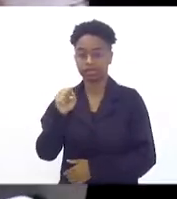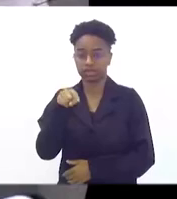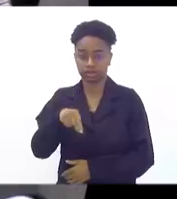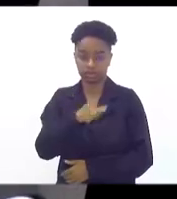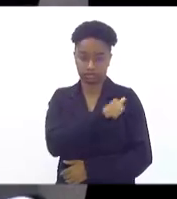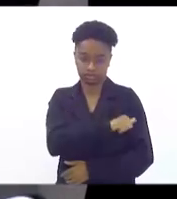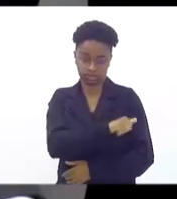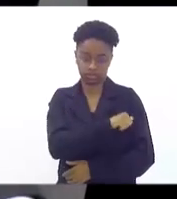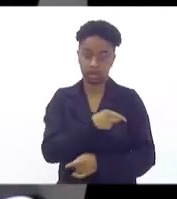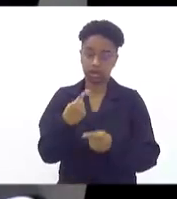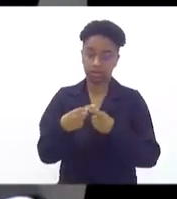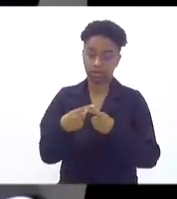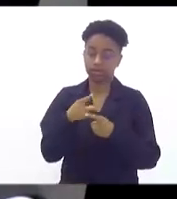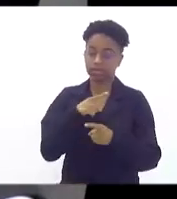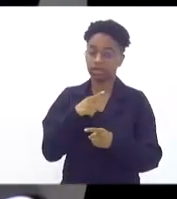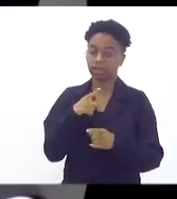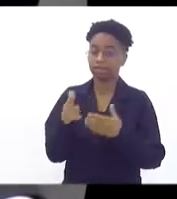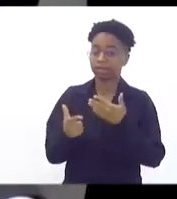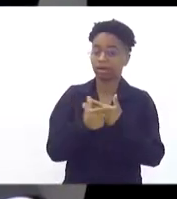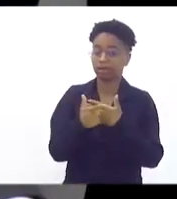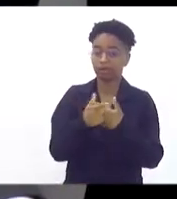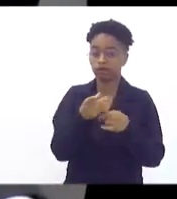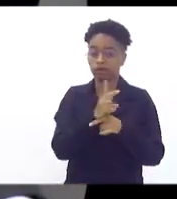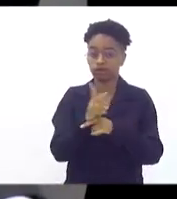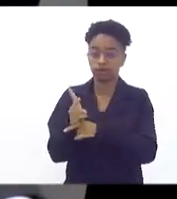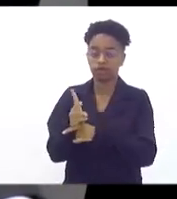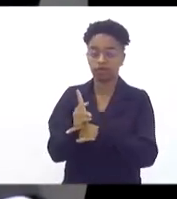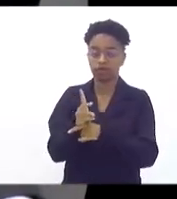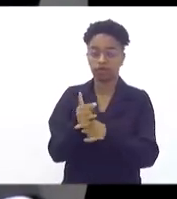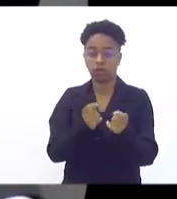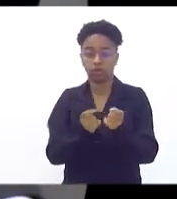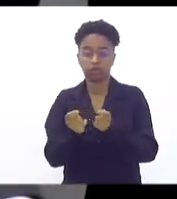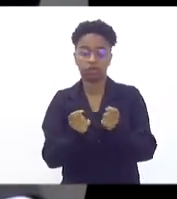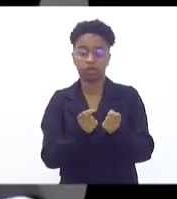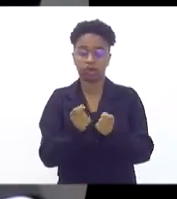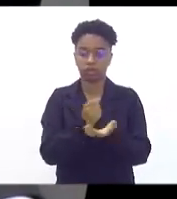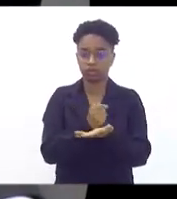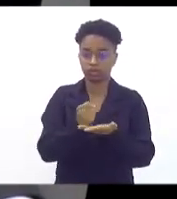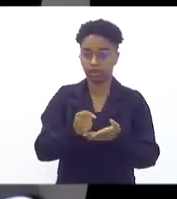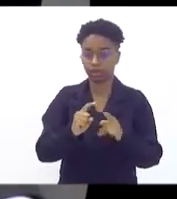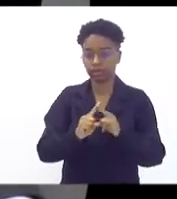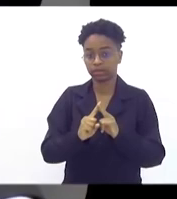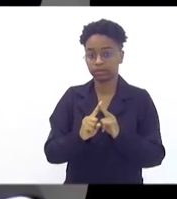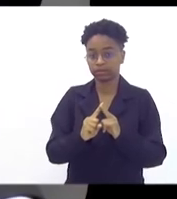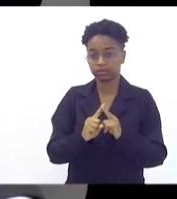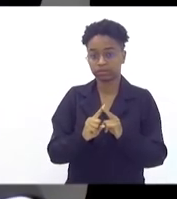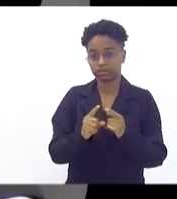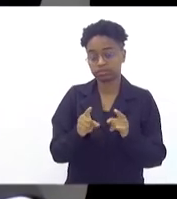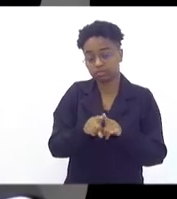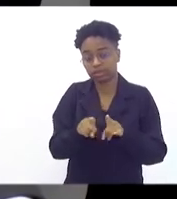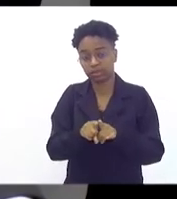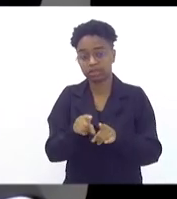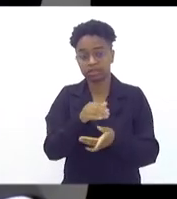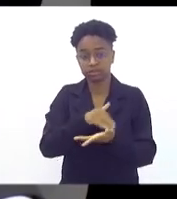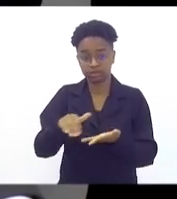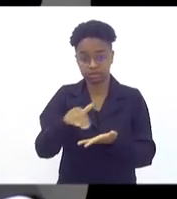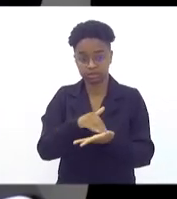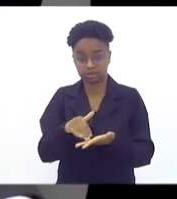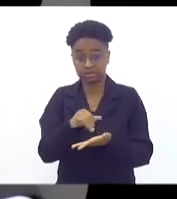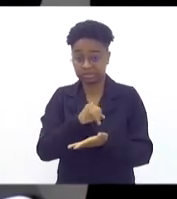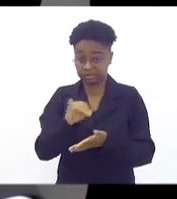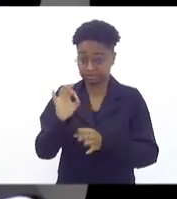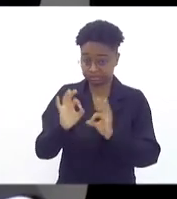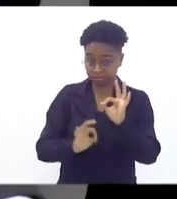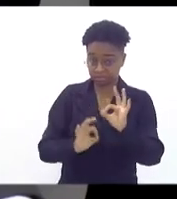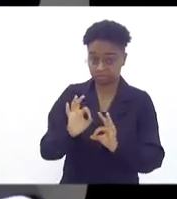a genésia tem a função de fiscalizar e monitorar o cumprimento daquele contrato e a secretaria estando se